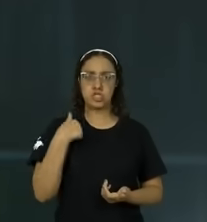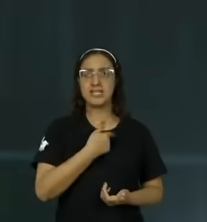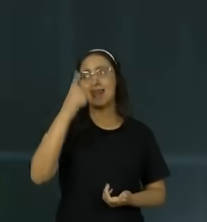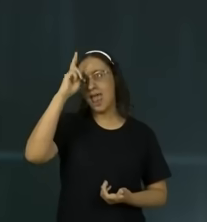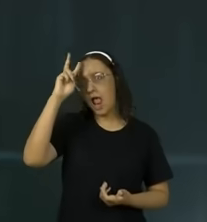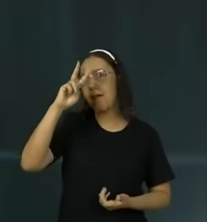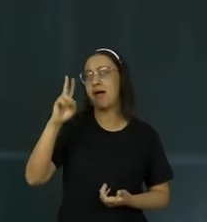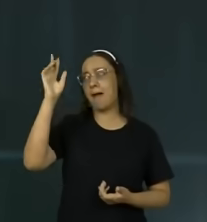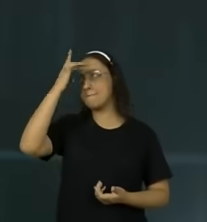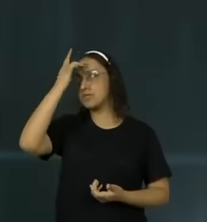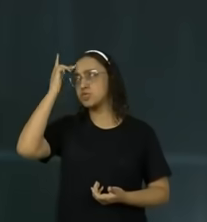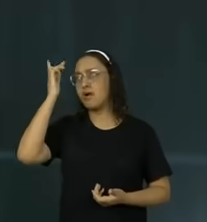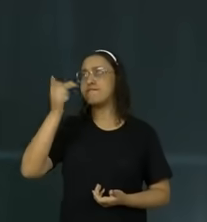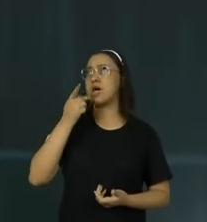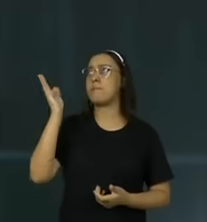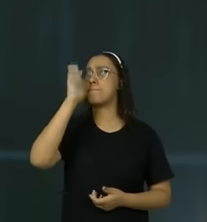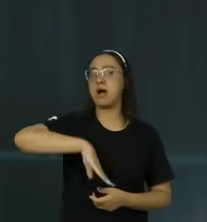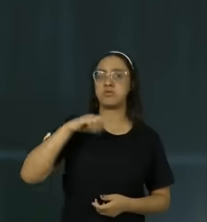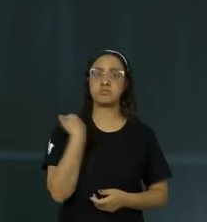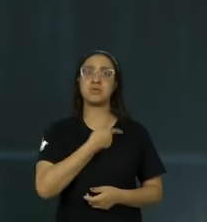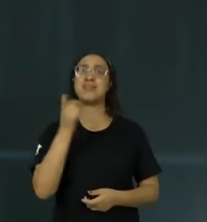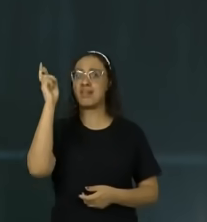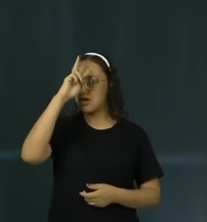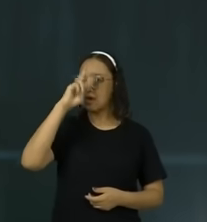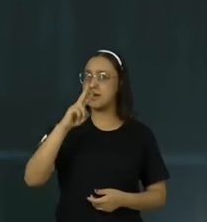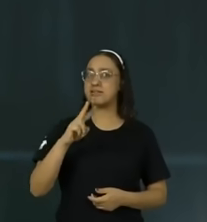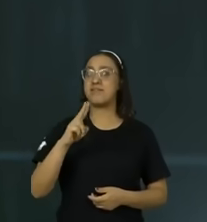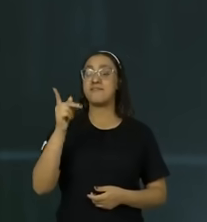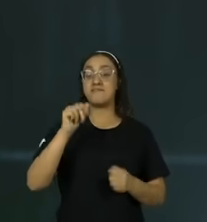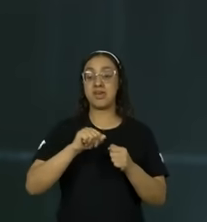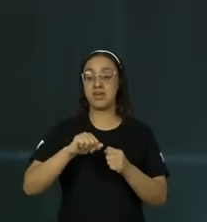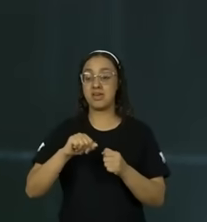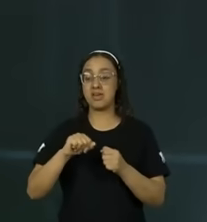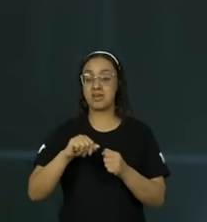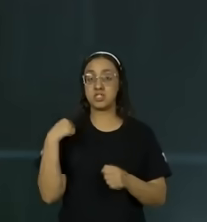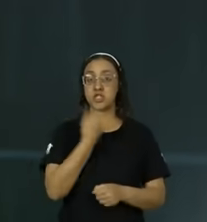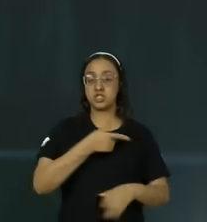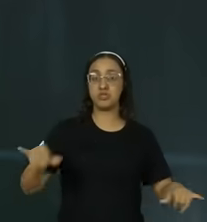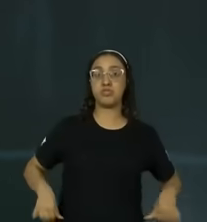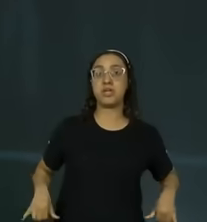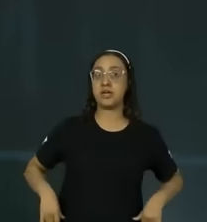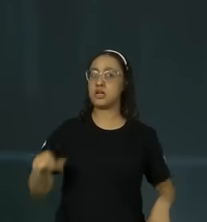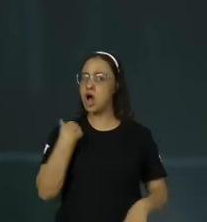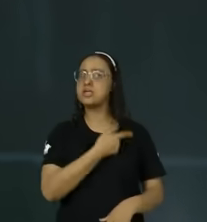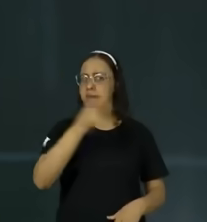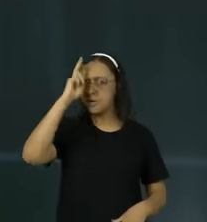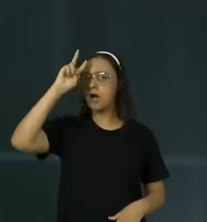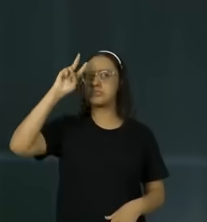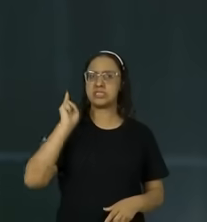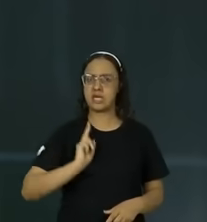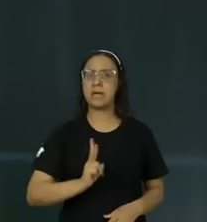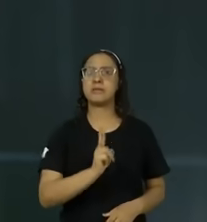estão na frente dele. Ele sabe. Mas as lágrimas de José não eram lágrimas só de sofrimento, gente.